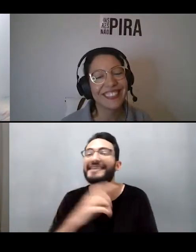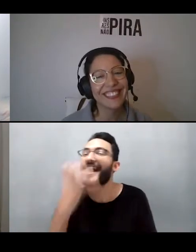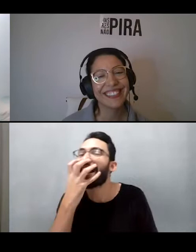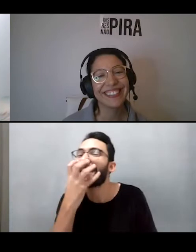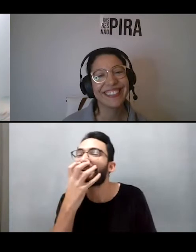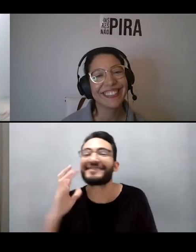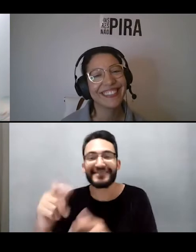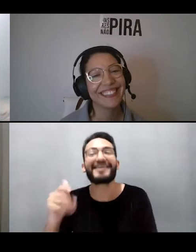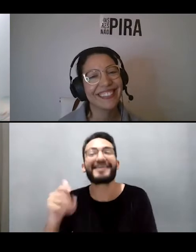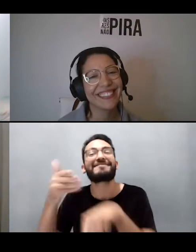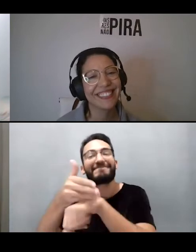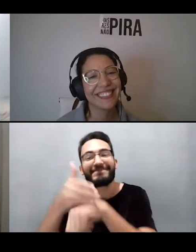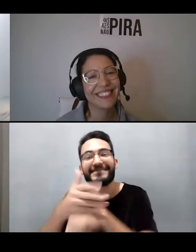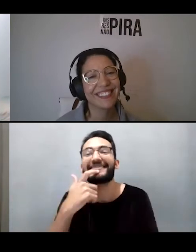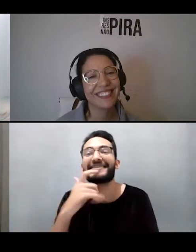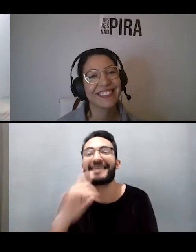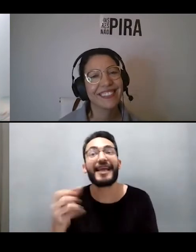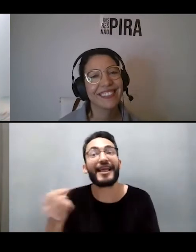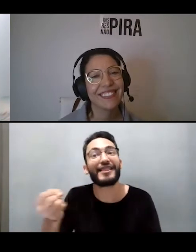quase, então esse grupo é bem